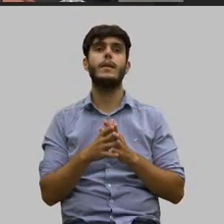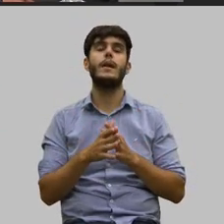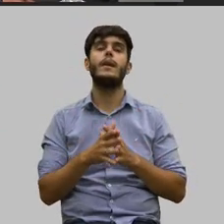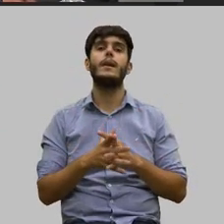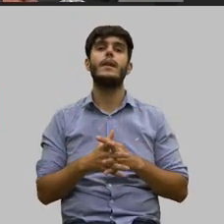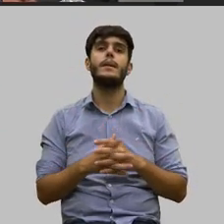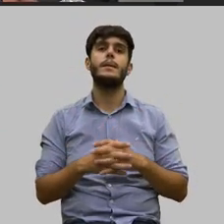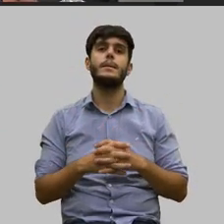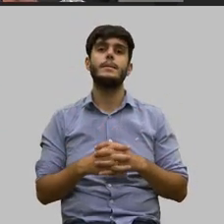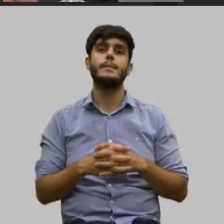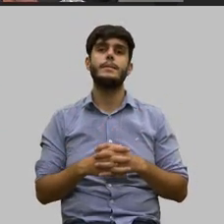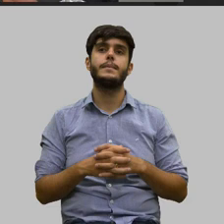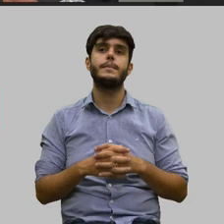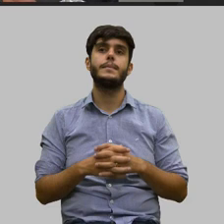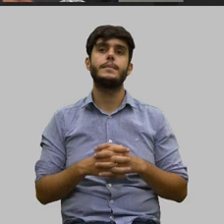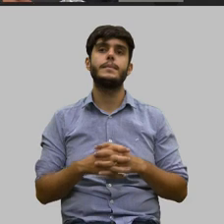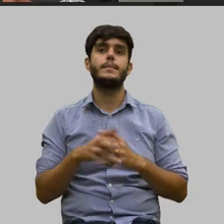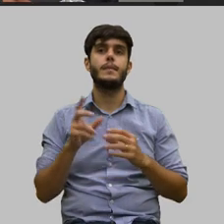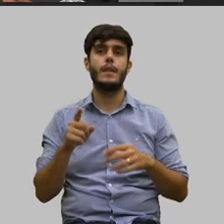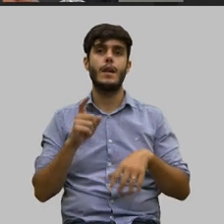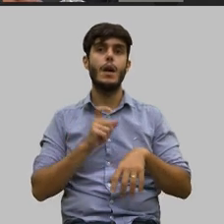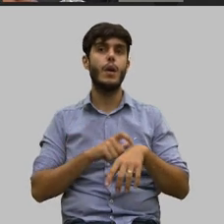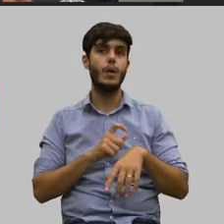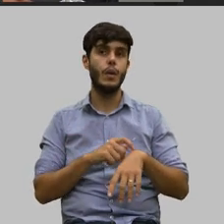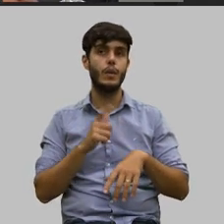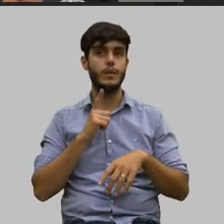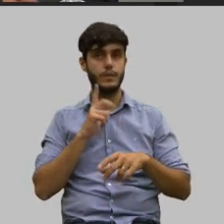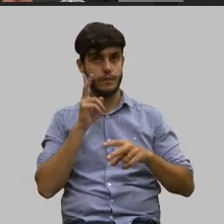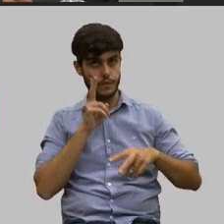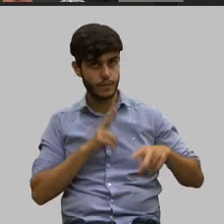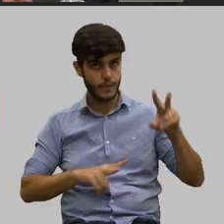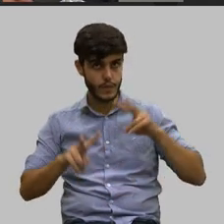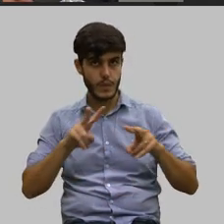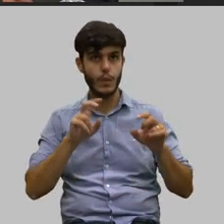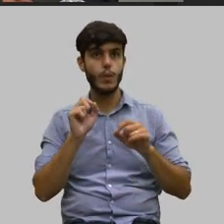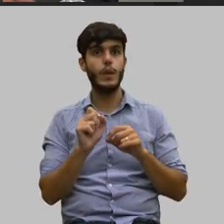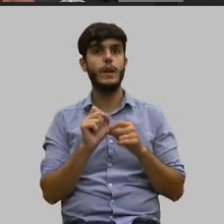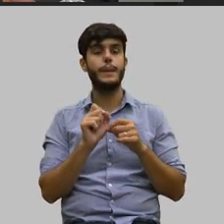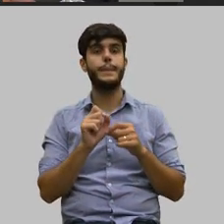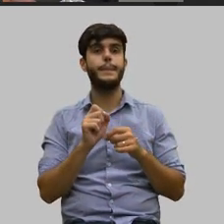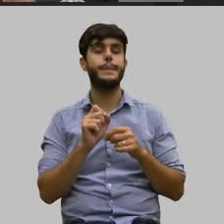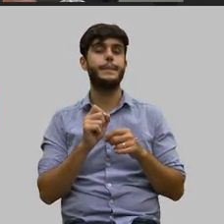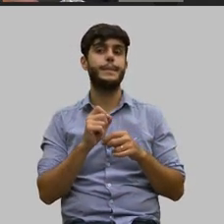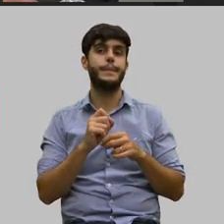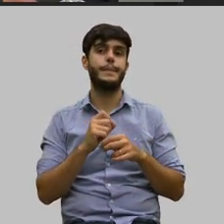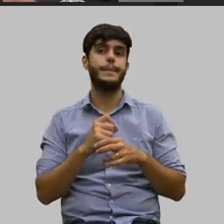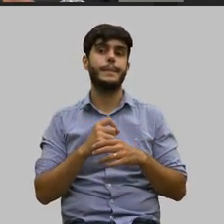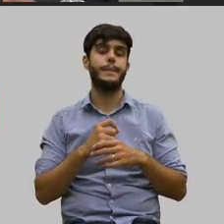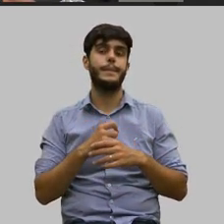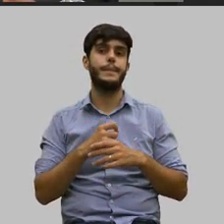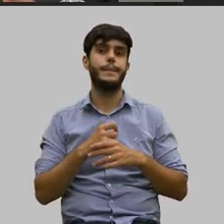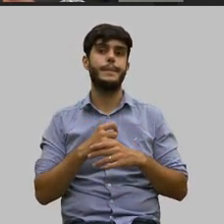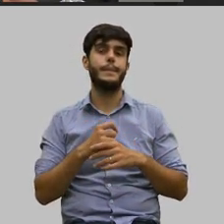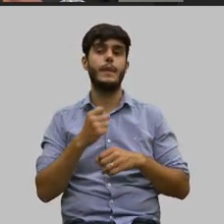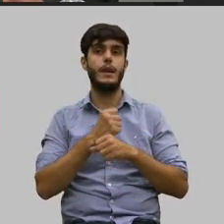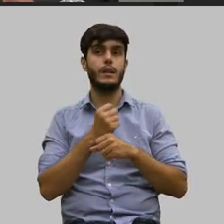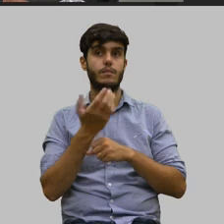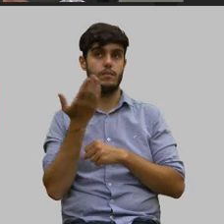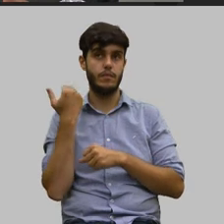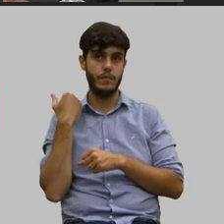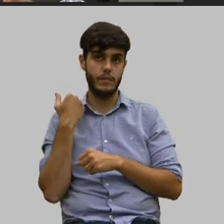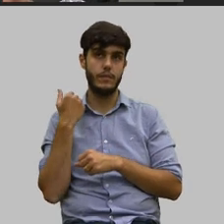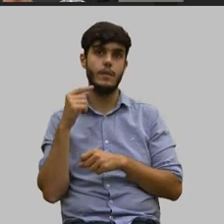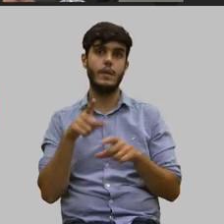estatuto fixa carga horário uma própria revisão que foi feita né Eh H há poucos anos eh No que diz